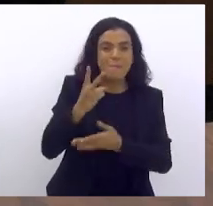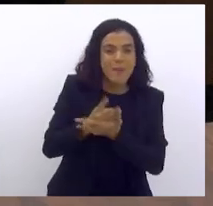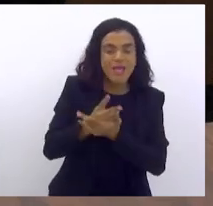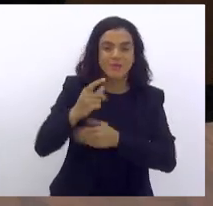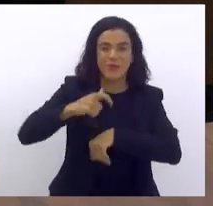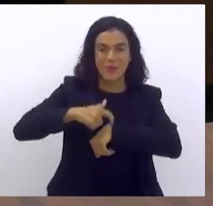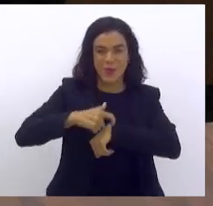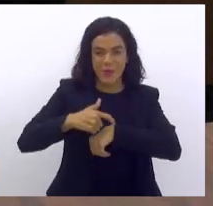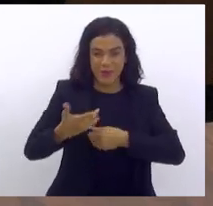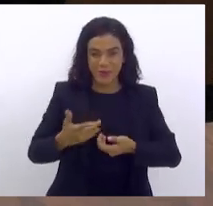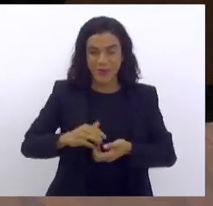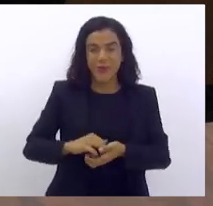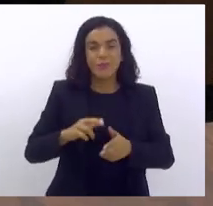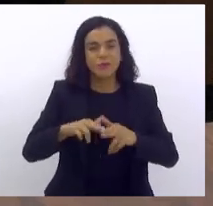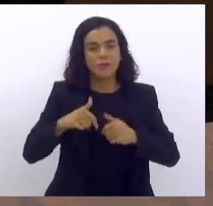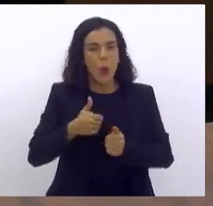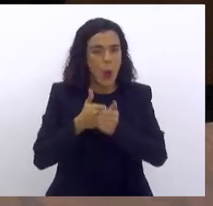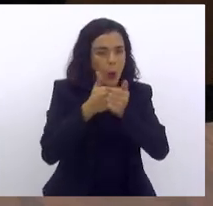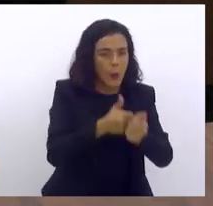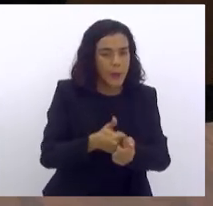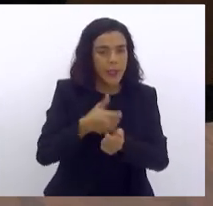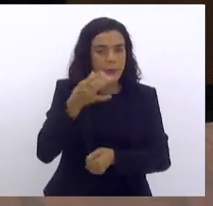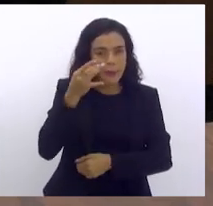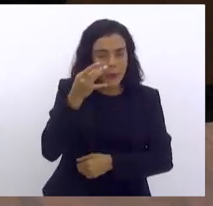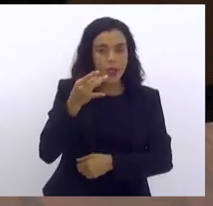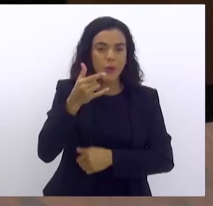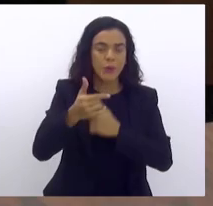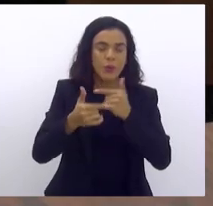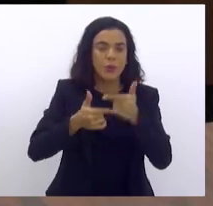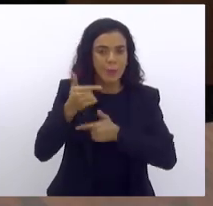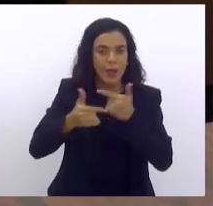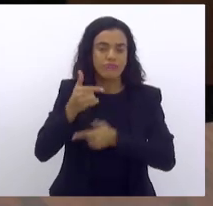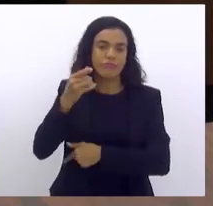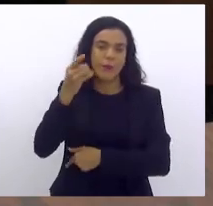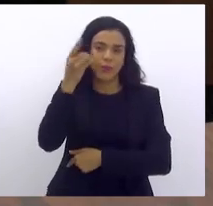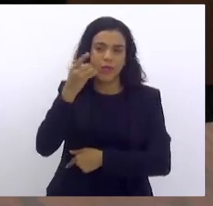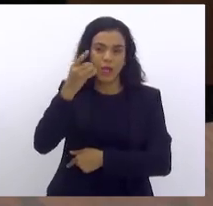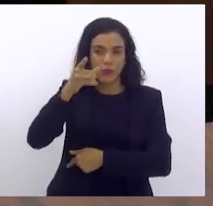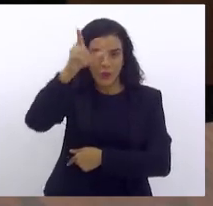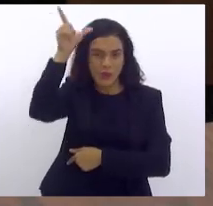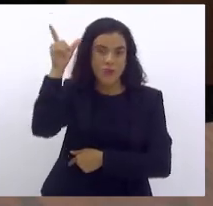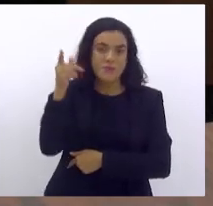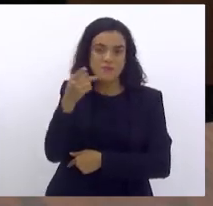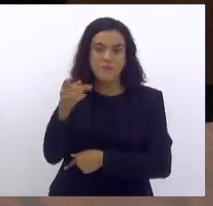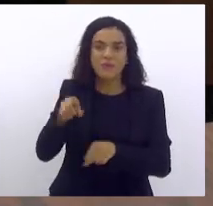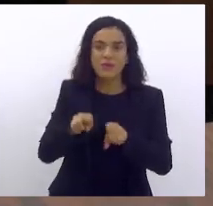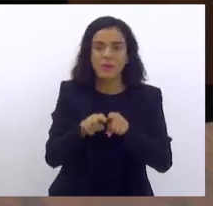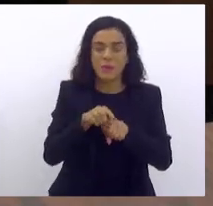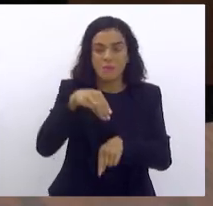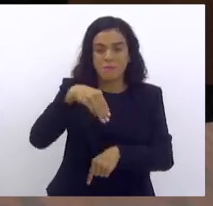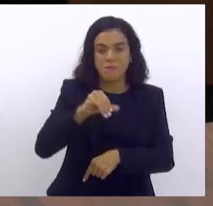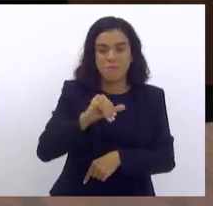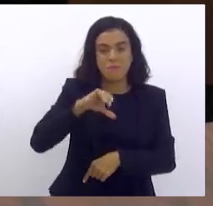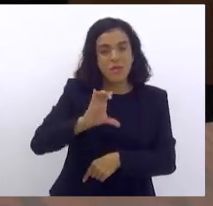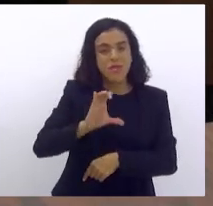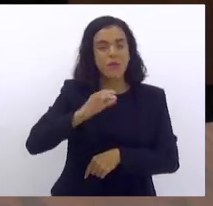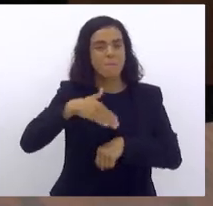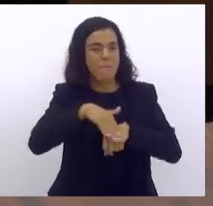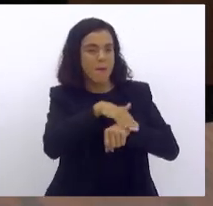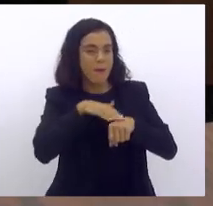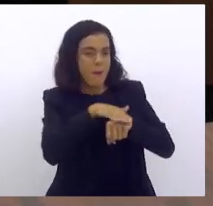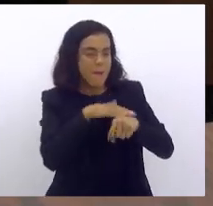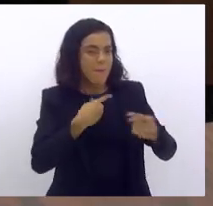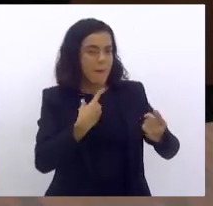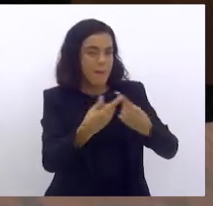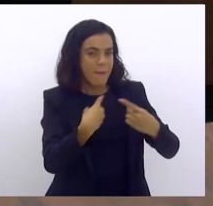isso e tendo acompanhado de perto o trabalho do deputado Luiz Paulo, deputado Mink, que me procurou diversas vezes para debater o tema,